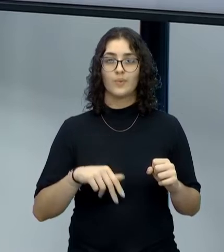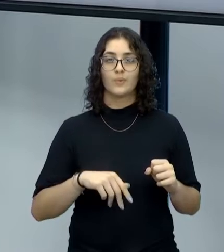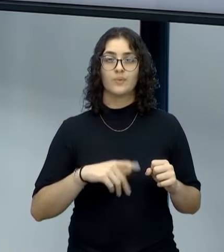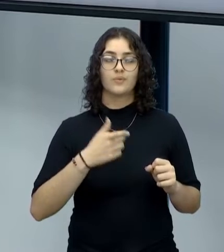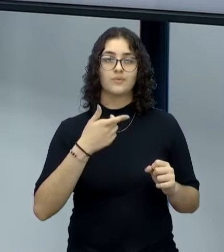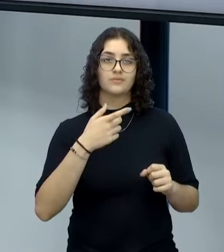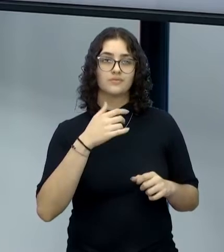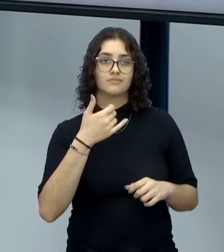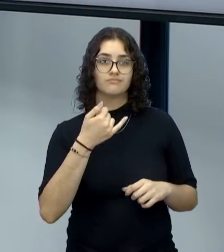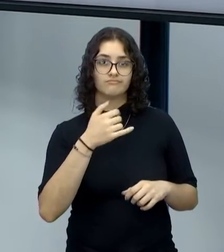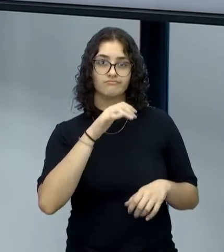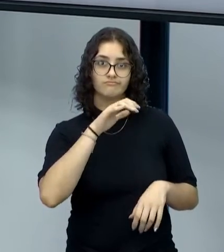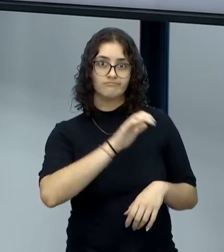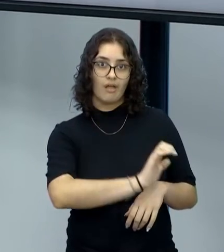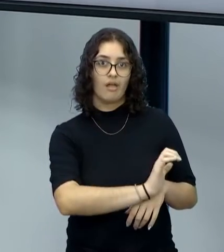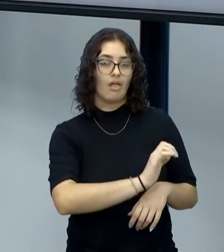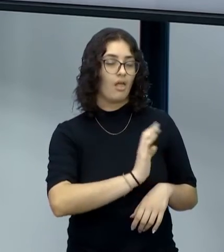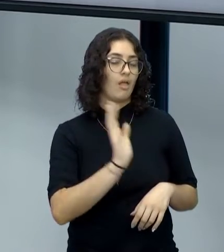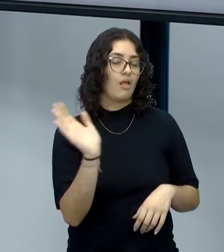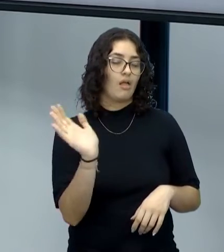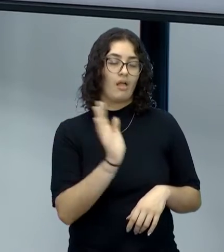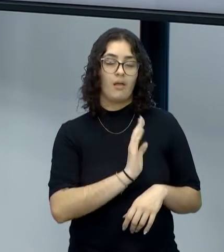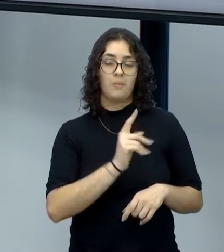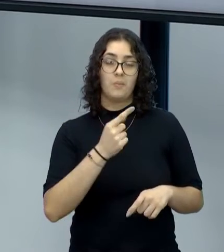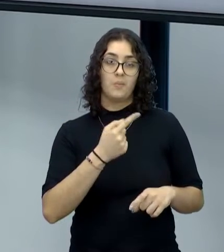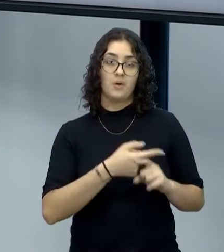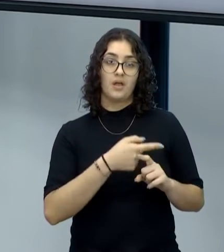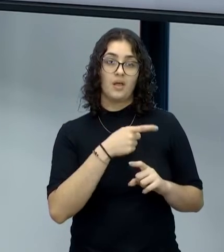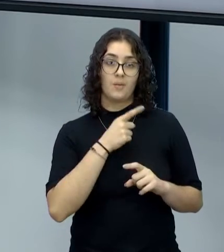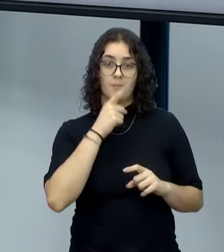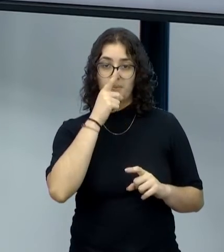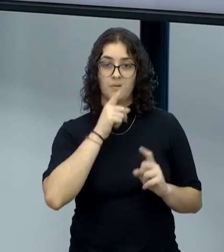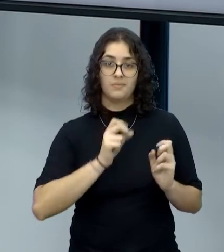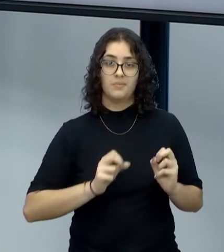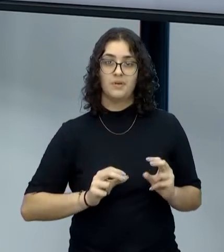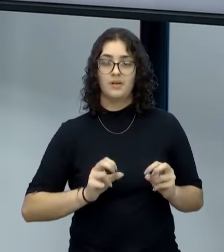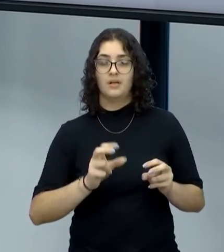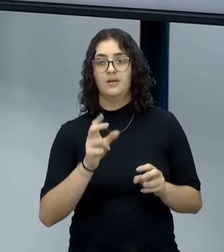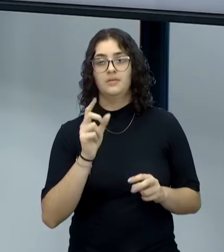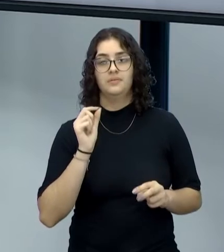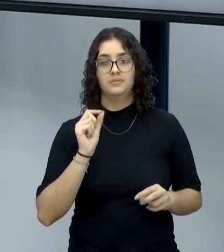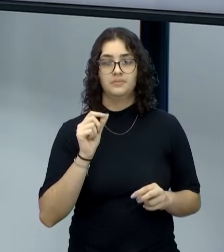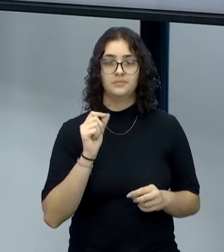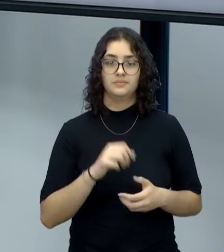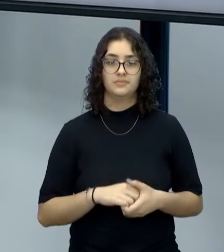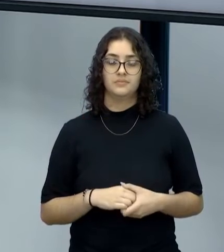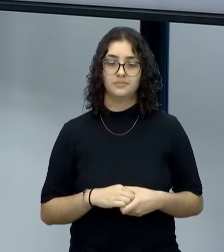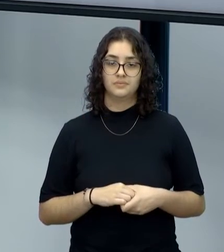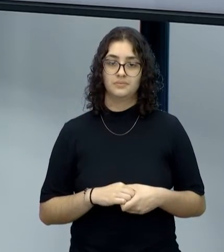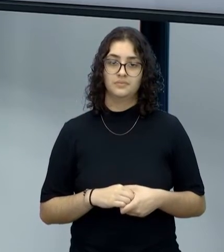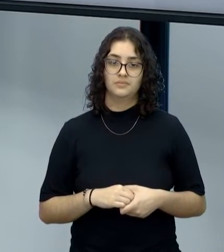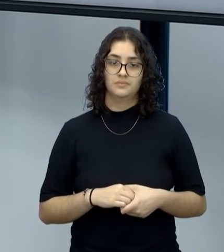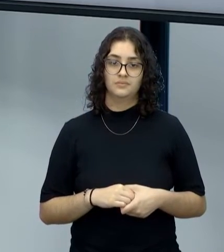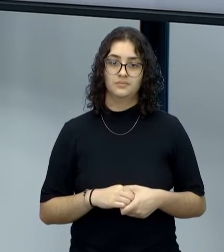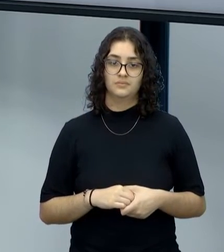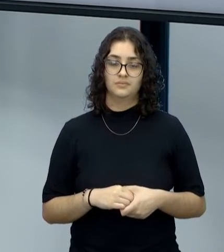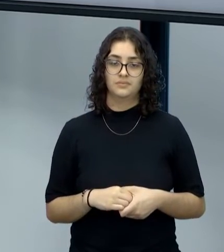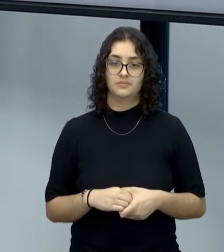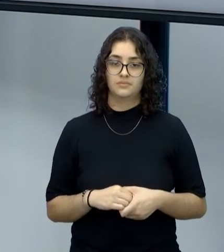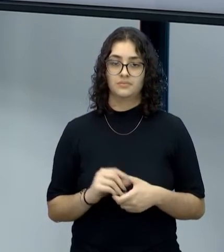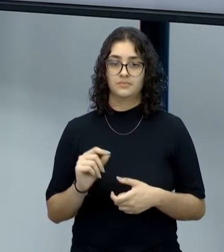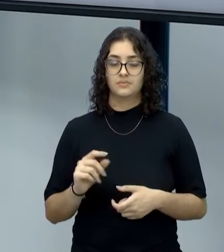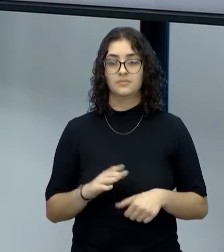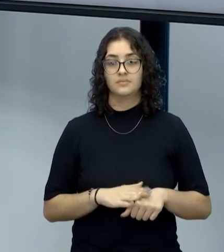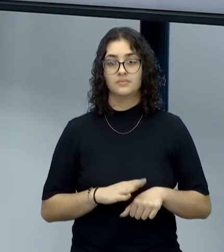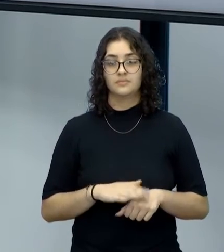lixo comum, porque eles são contaminantes. Esses medicamentos, eles tendem a persistir, né, porque eles têm uma ação